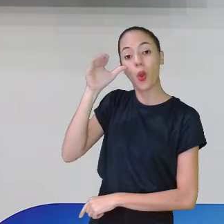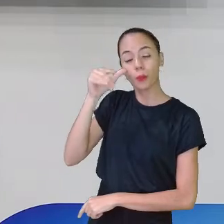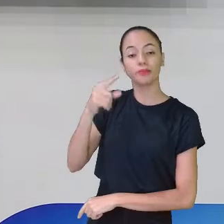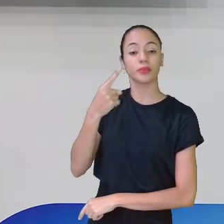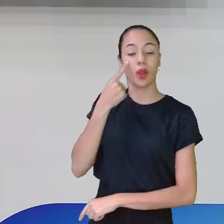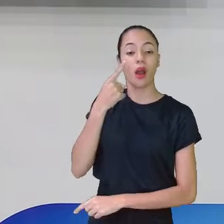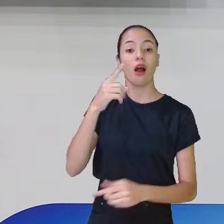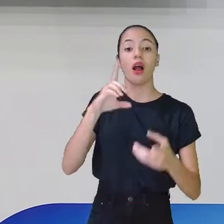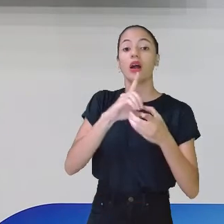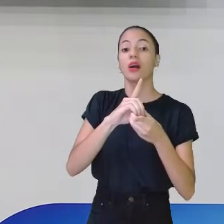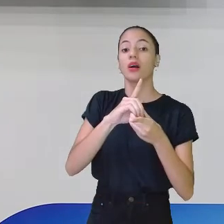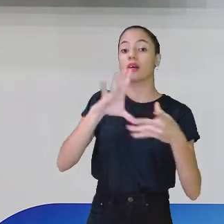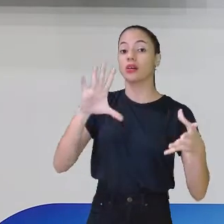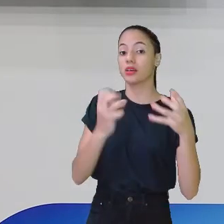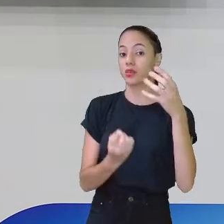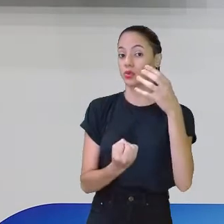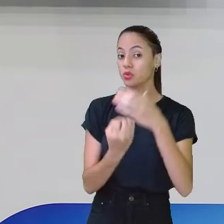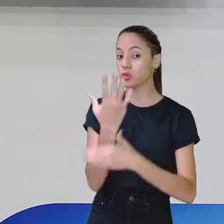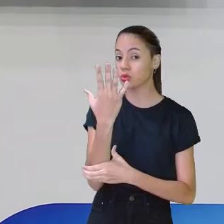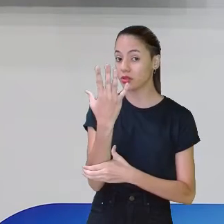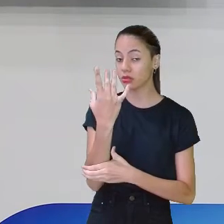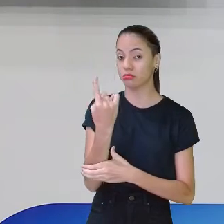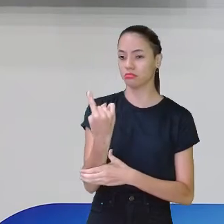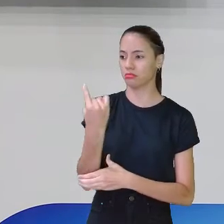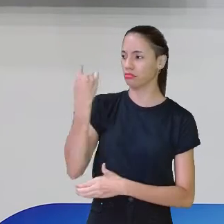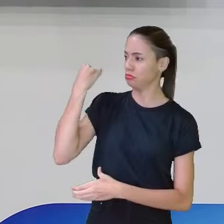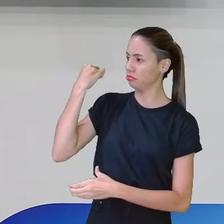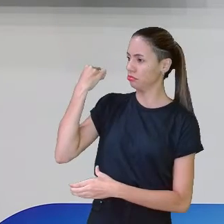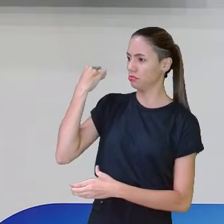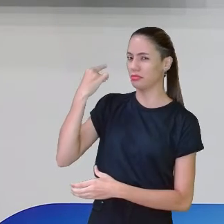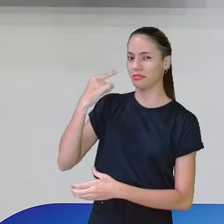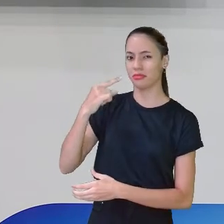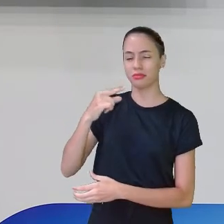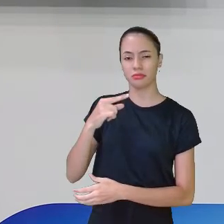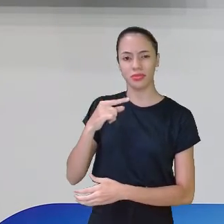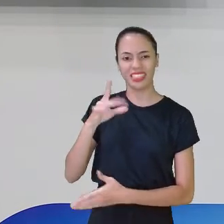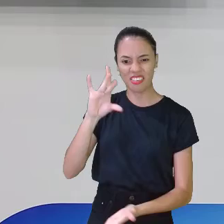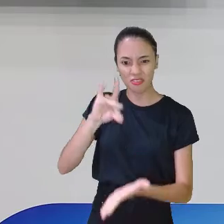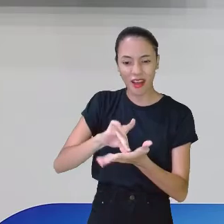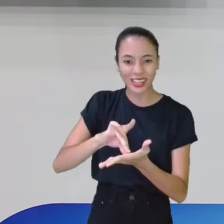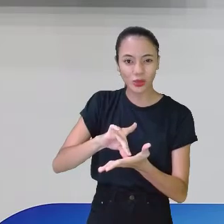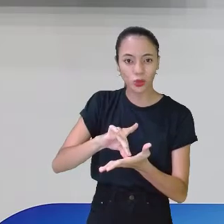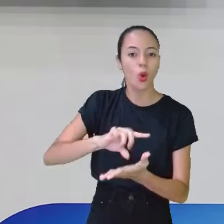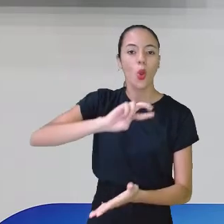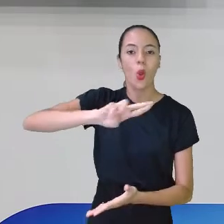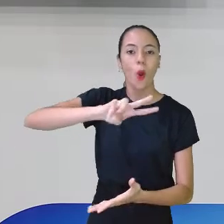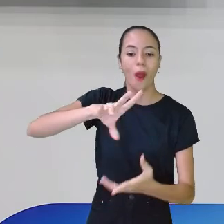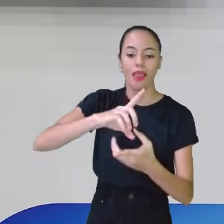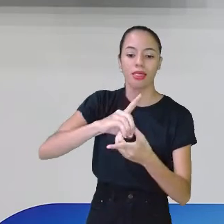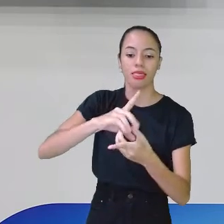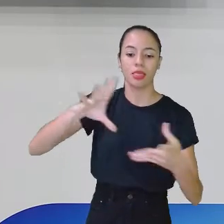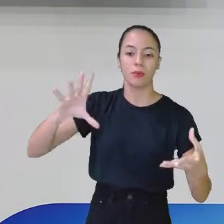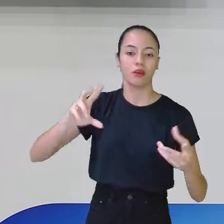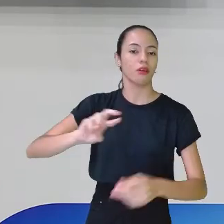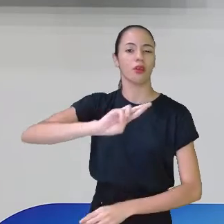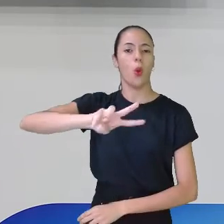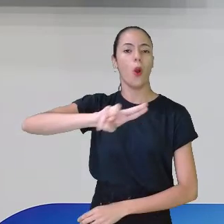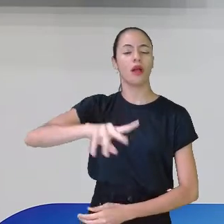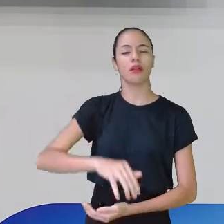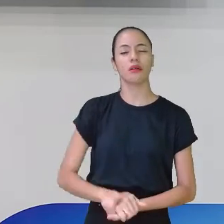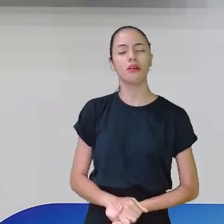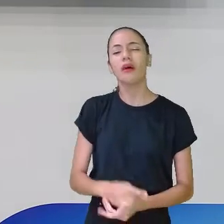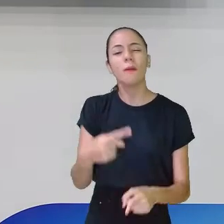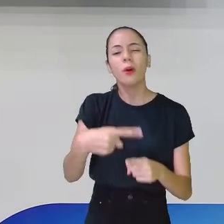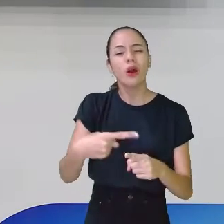a democracia surgiu, ela não era genuinamente democrática. Olha só, hein? Por quê, né?